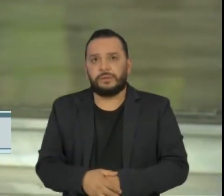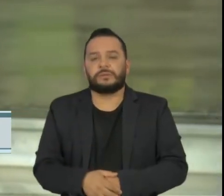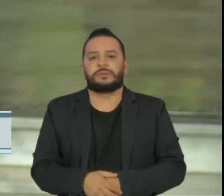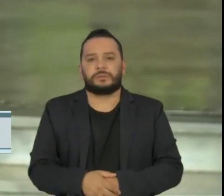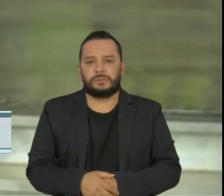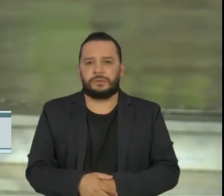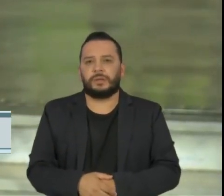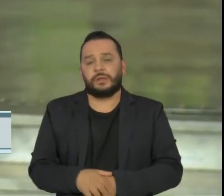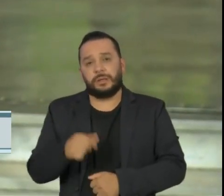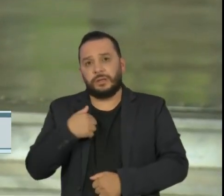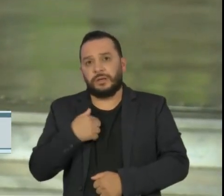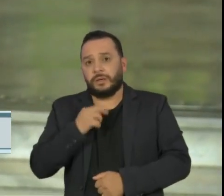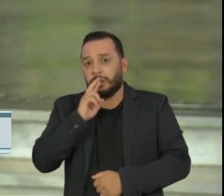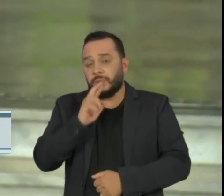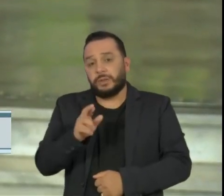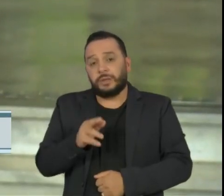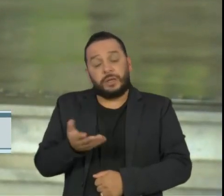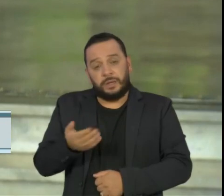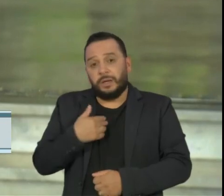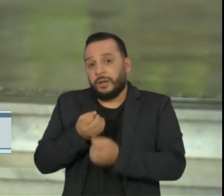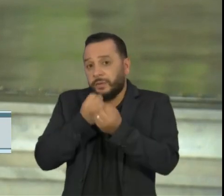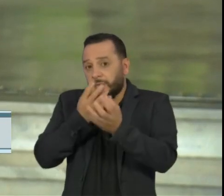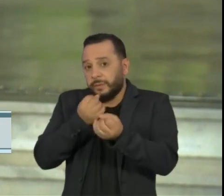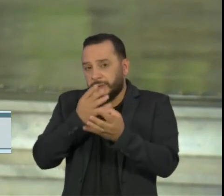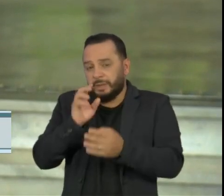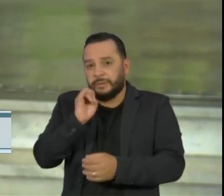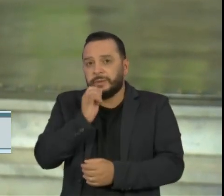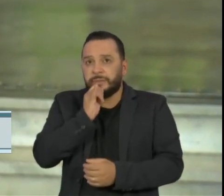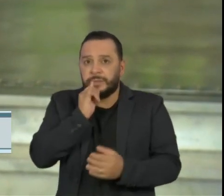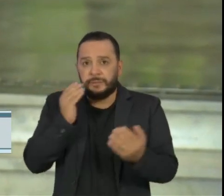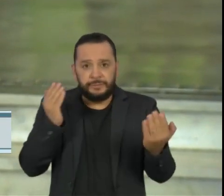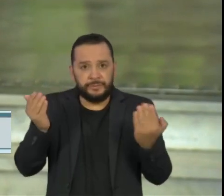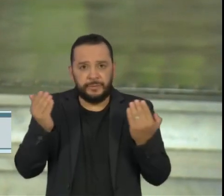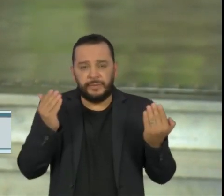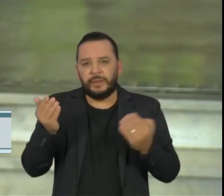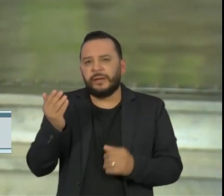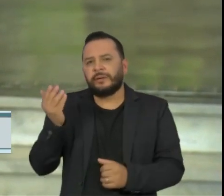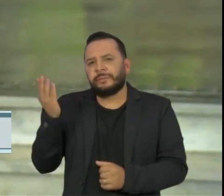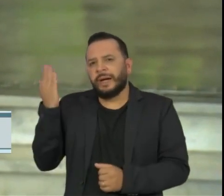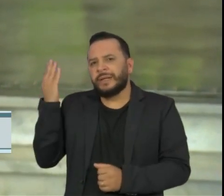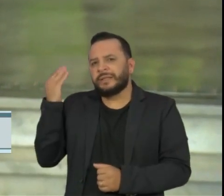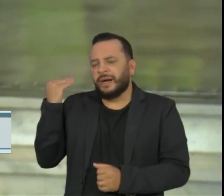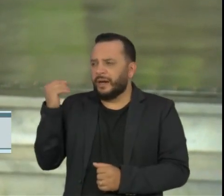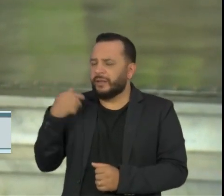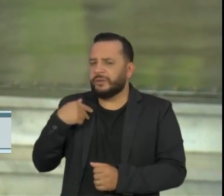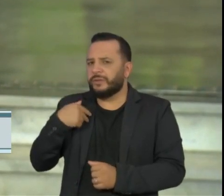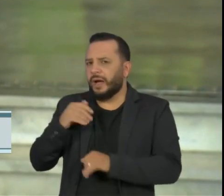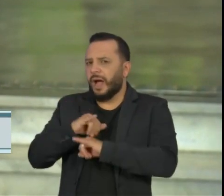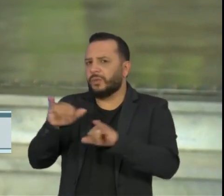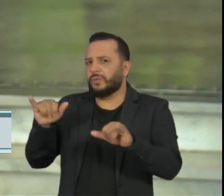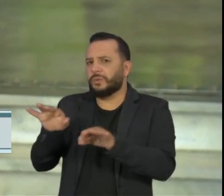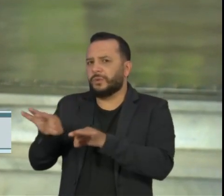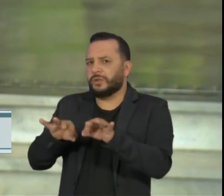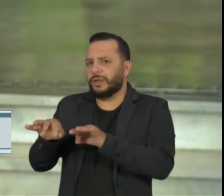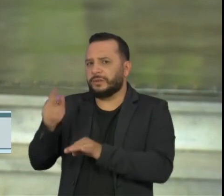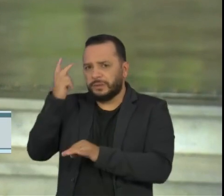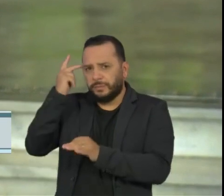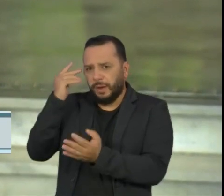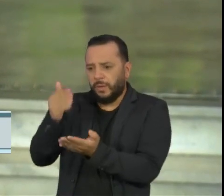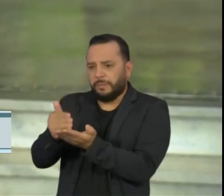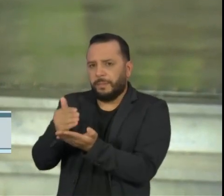Eu vou responder com um pouco de dados, Will. Se a gente comparar a fotografia do nosso último anúncio do Plano São Paulo